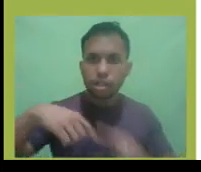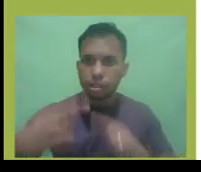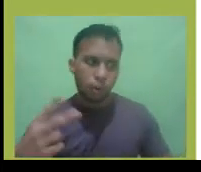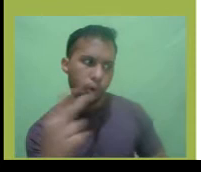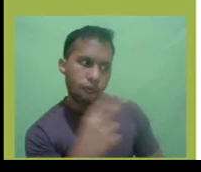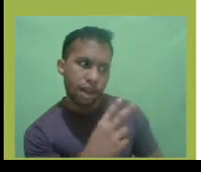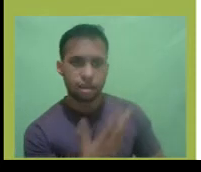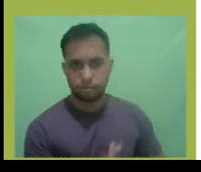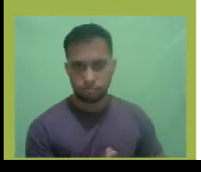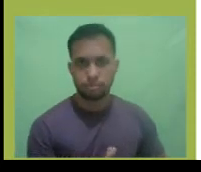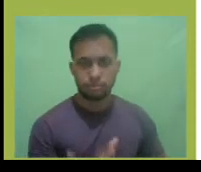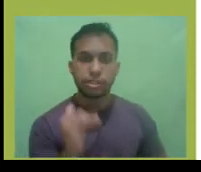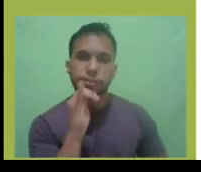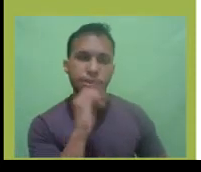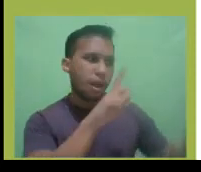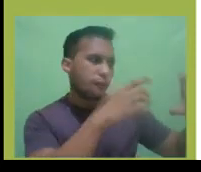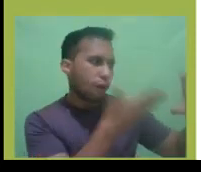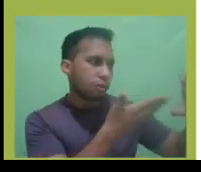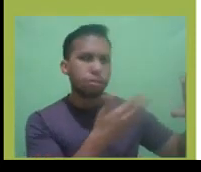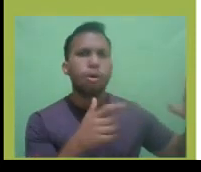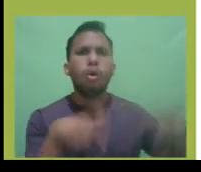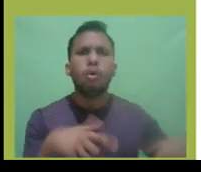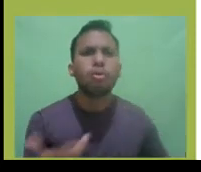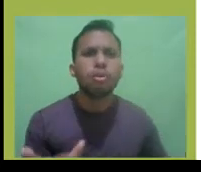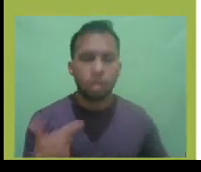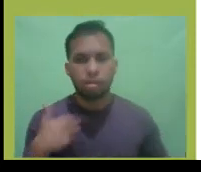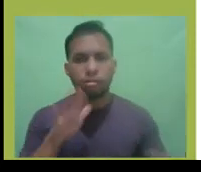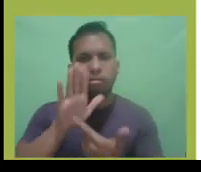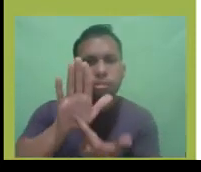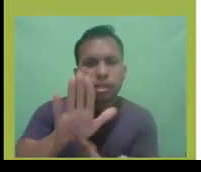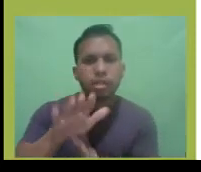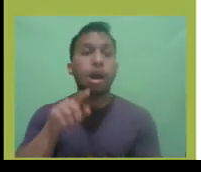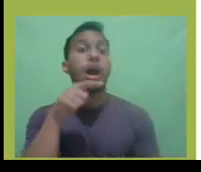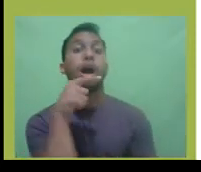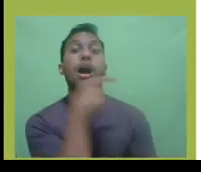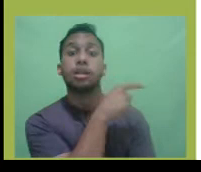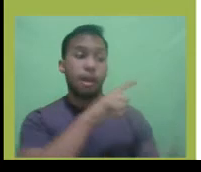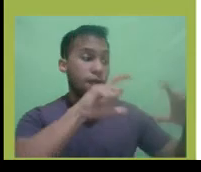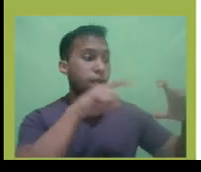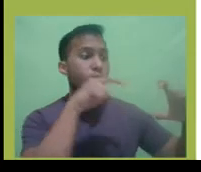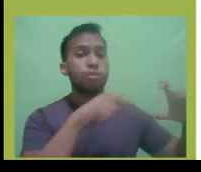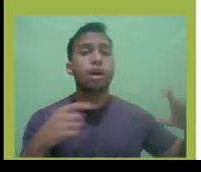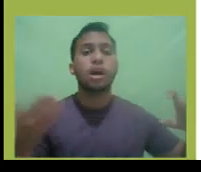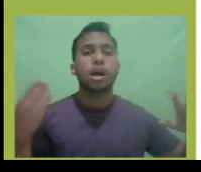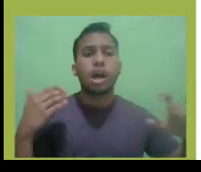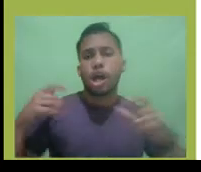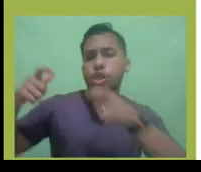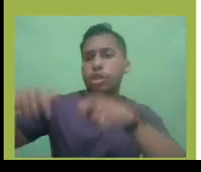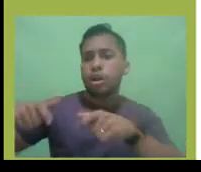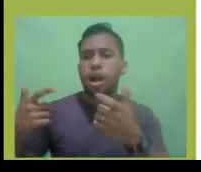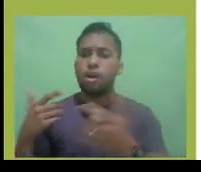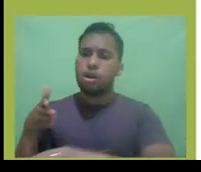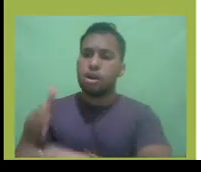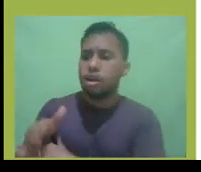isso, tá certo? Assim, o espectador consegue te acompanhar, ter tempo para processar a informação junto com você, e quando